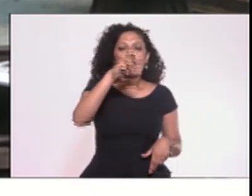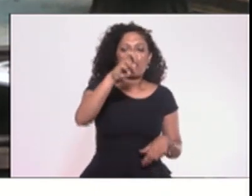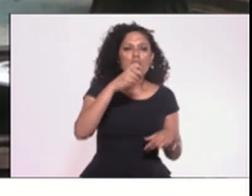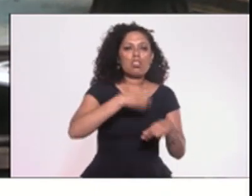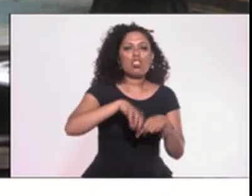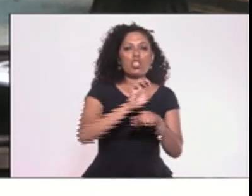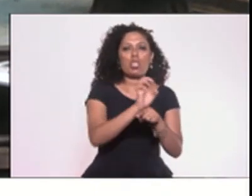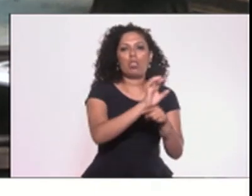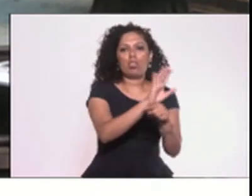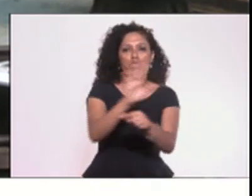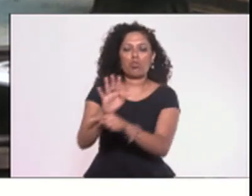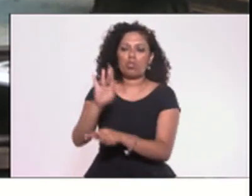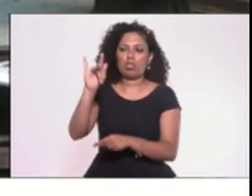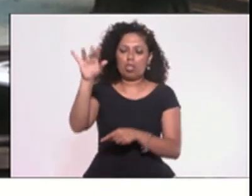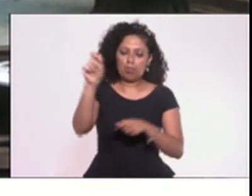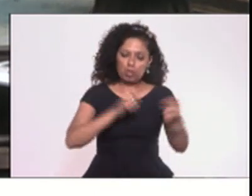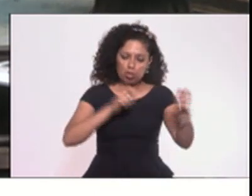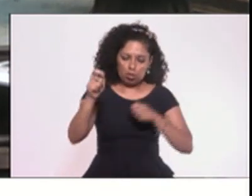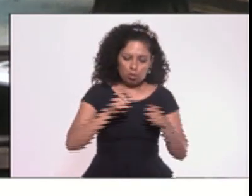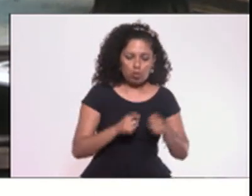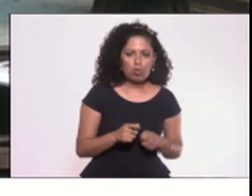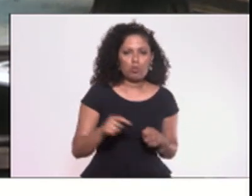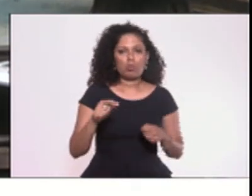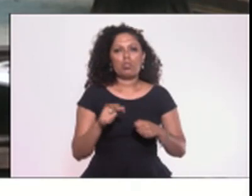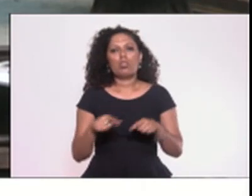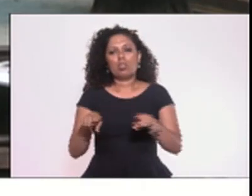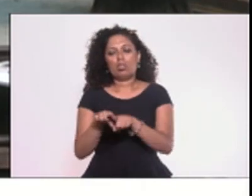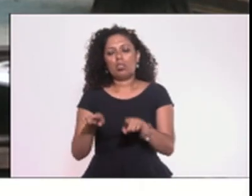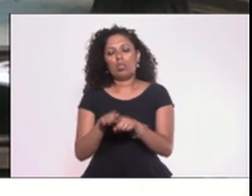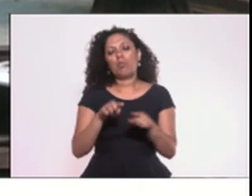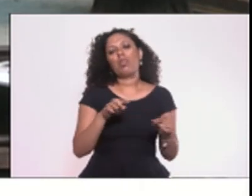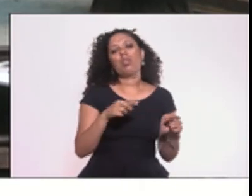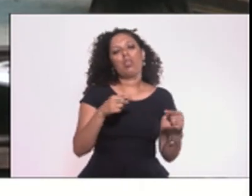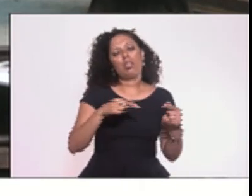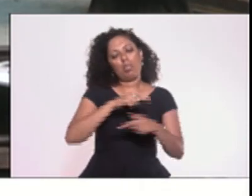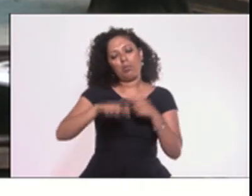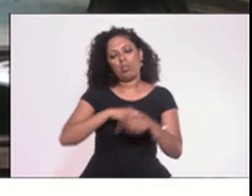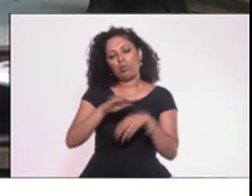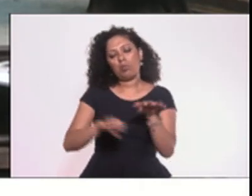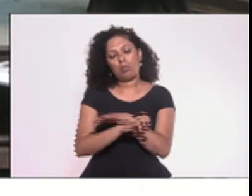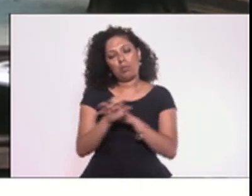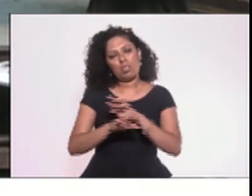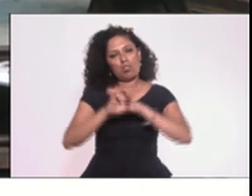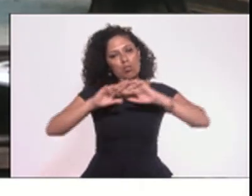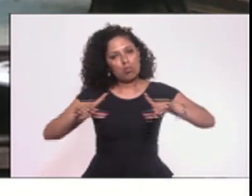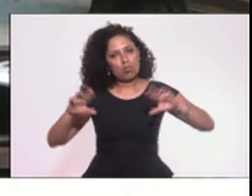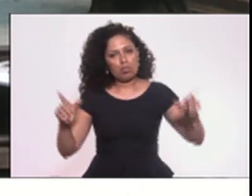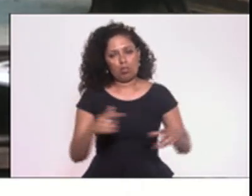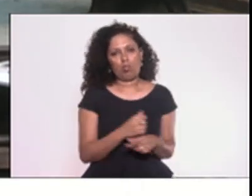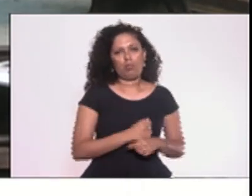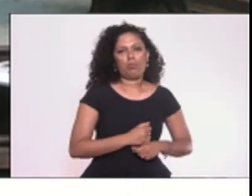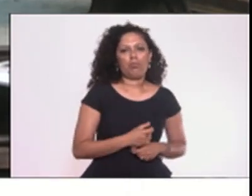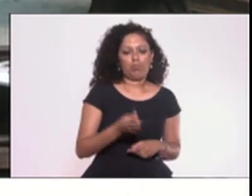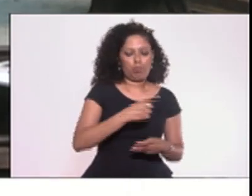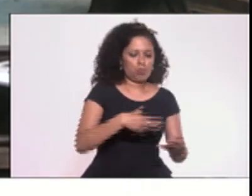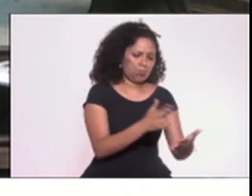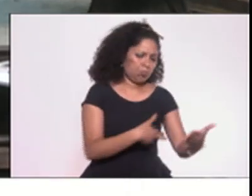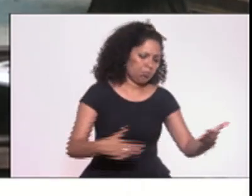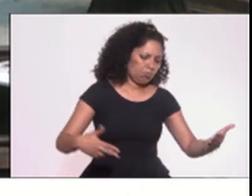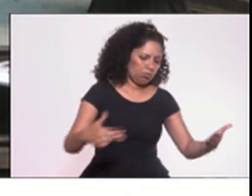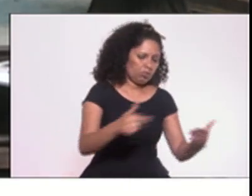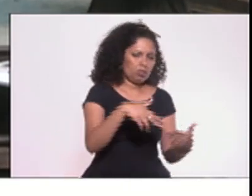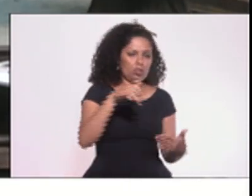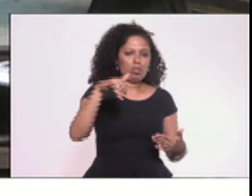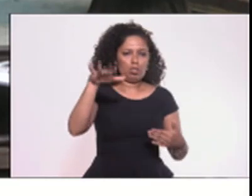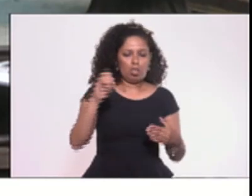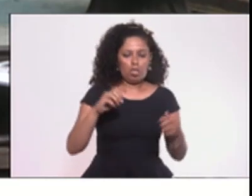e atendendo quase 3.000 empresas, né? Isso foram os dados de 2018. Então, nós mapeamos o